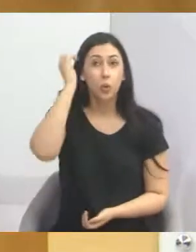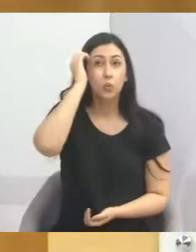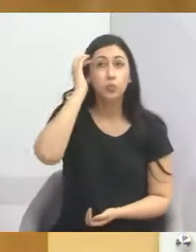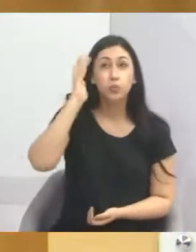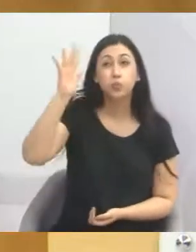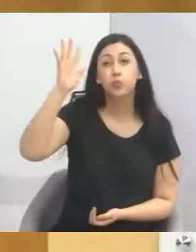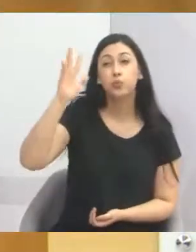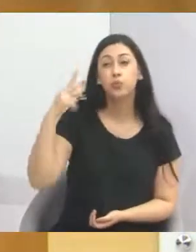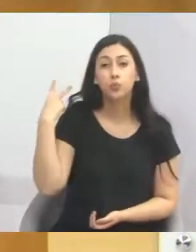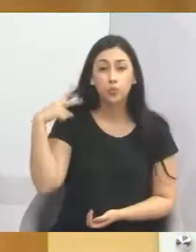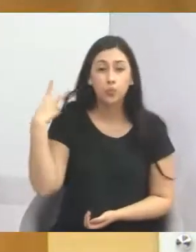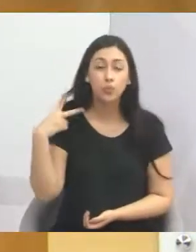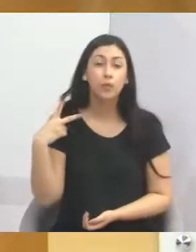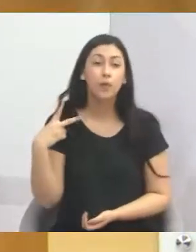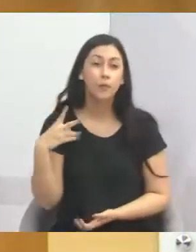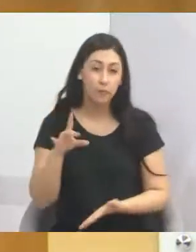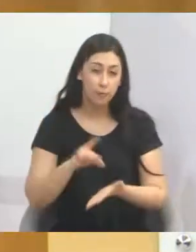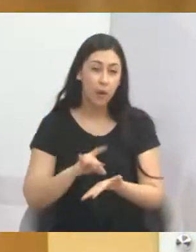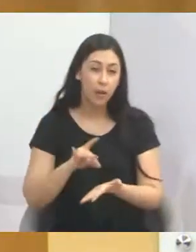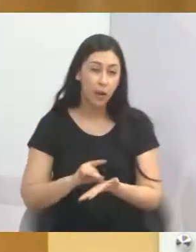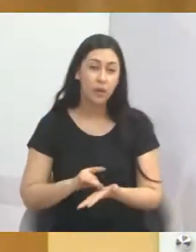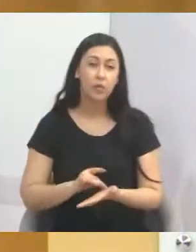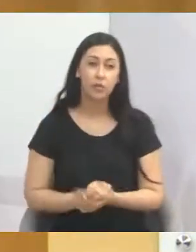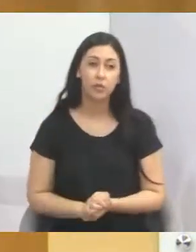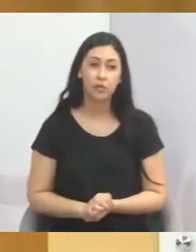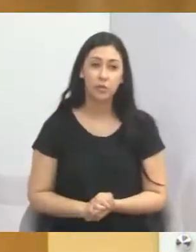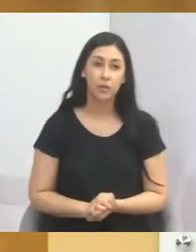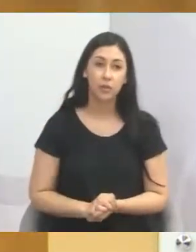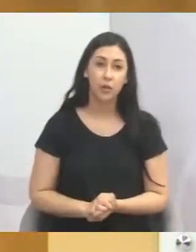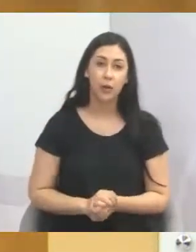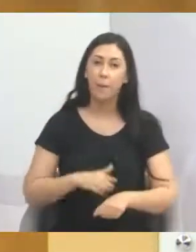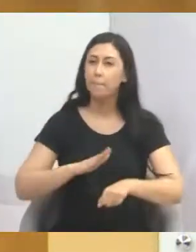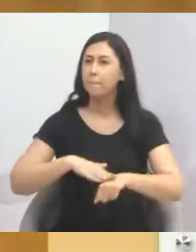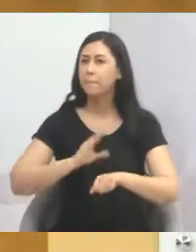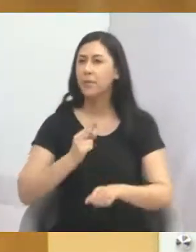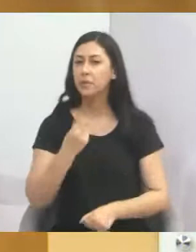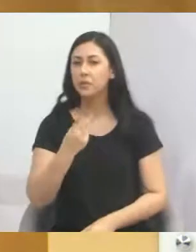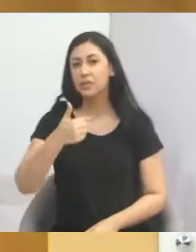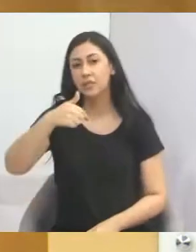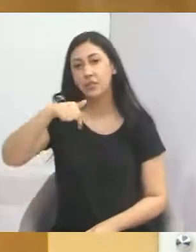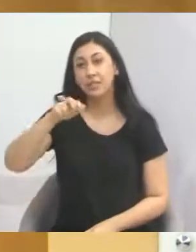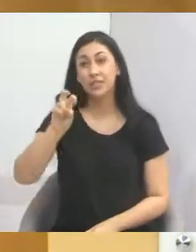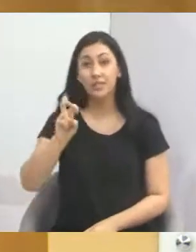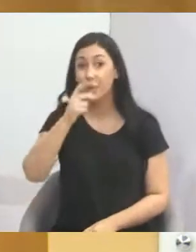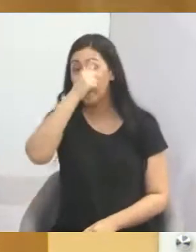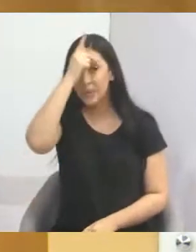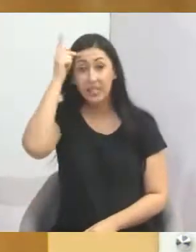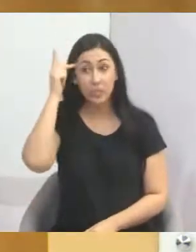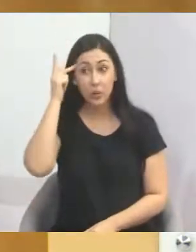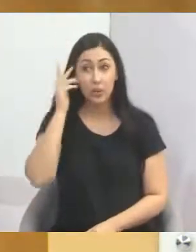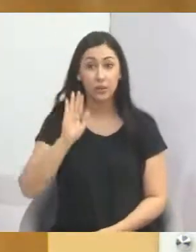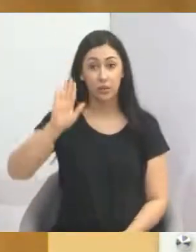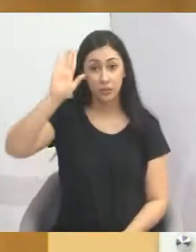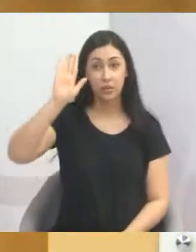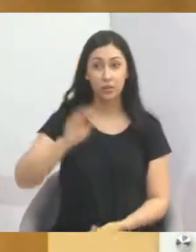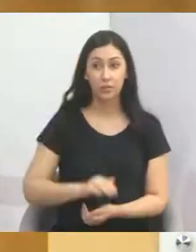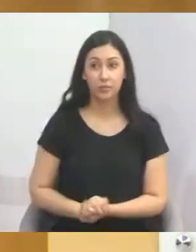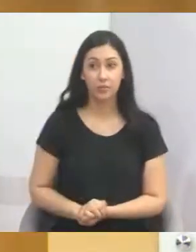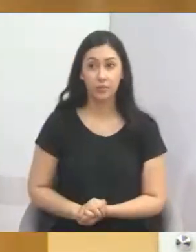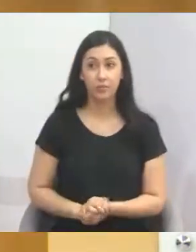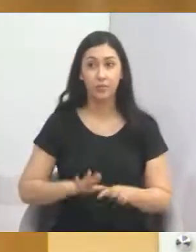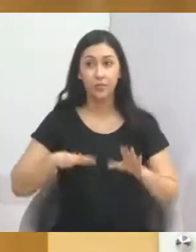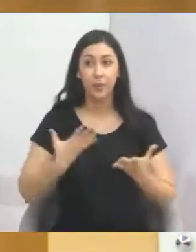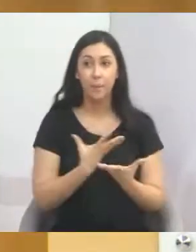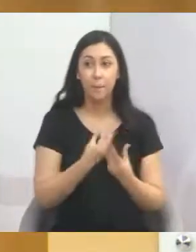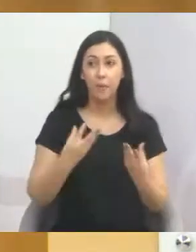ser vereador é grande, não só meu. Foi mais de 275 candidatos, né, a vereadores. Então, muita